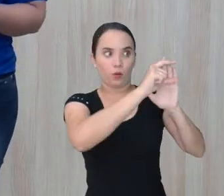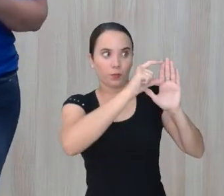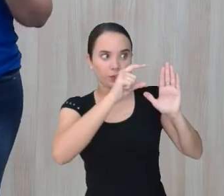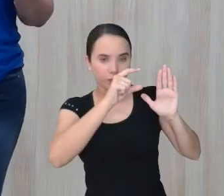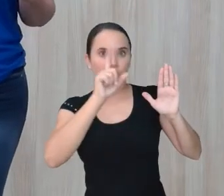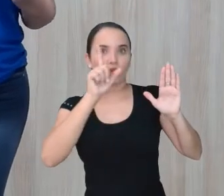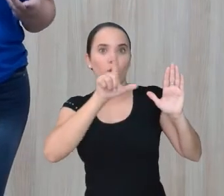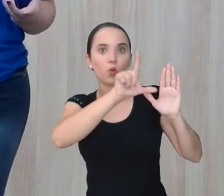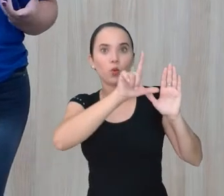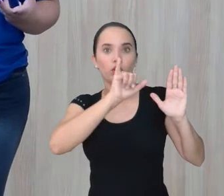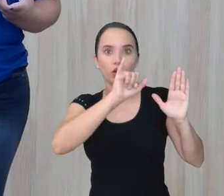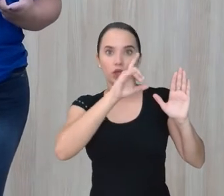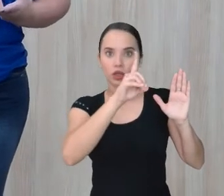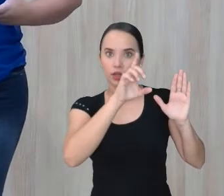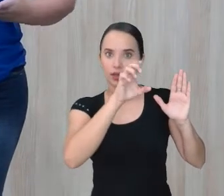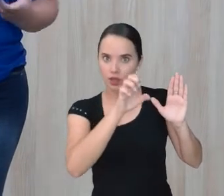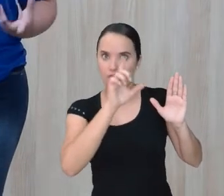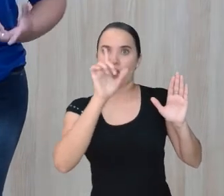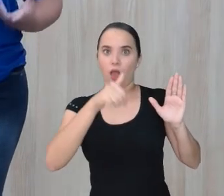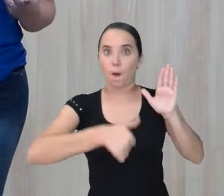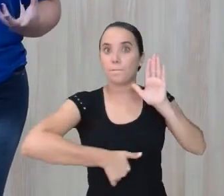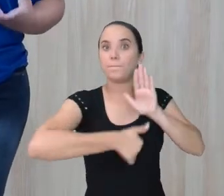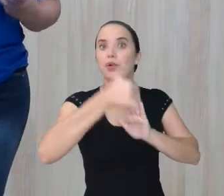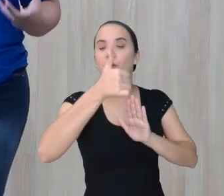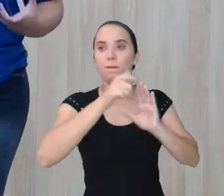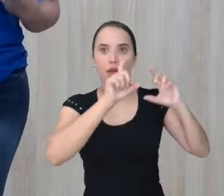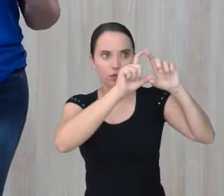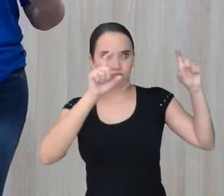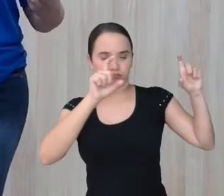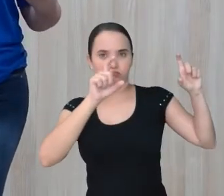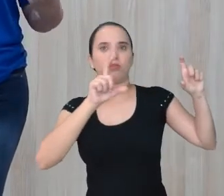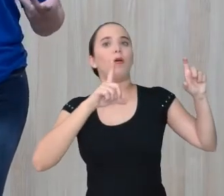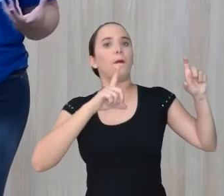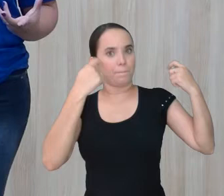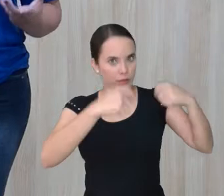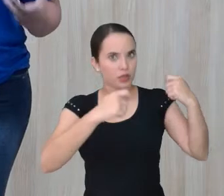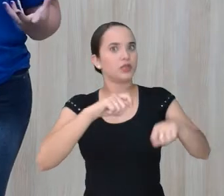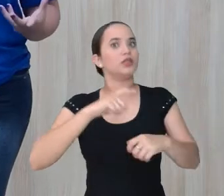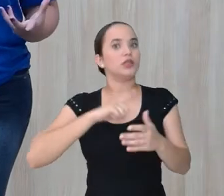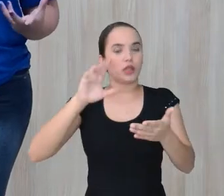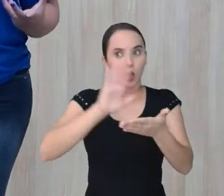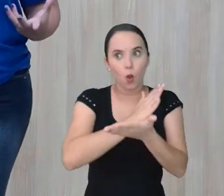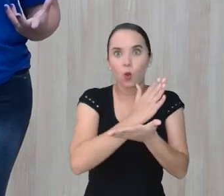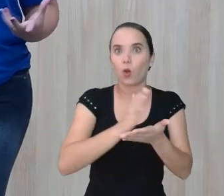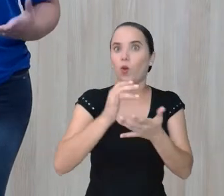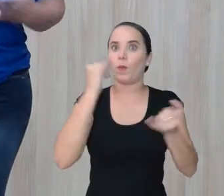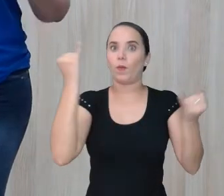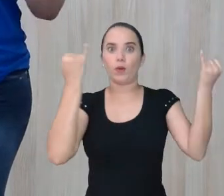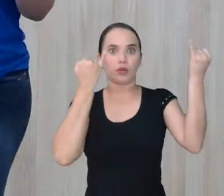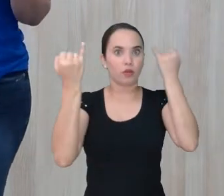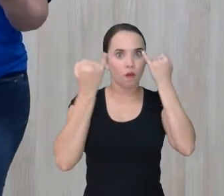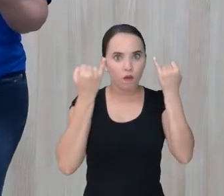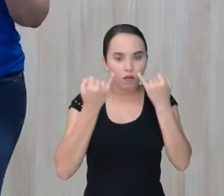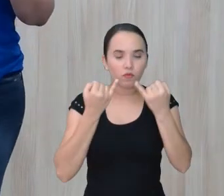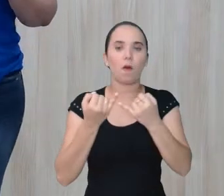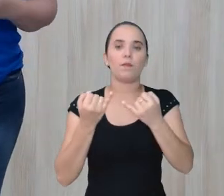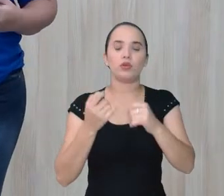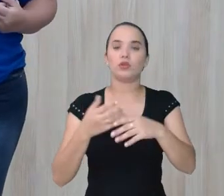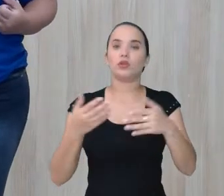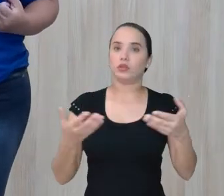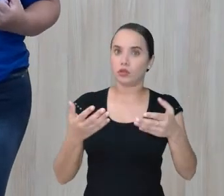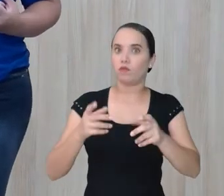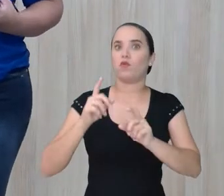a gente chama de lead, a gente precisa ter algumas informações, certo? E eu vou dizer quais são